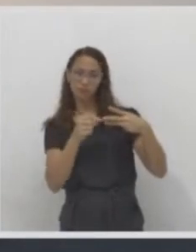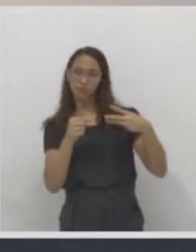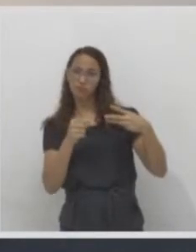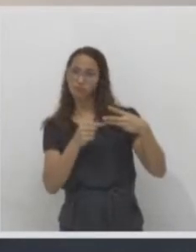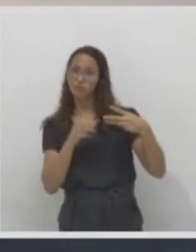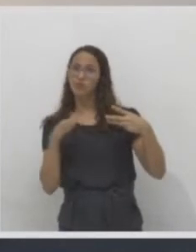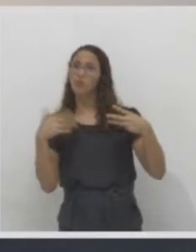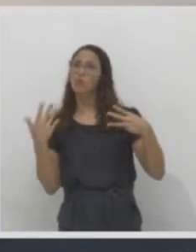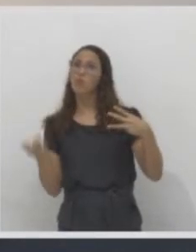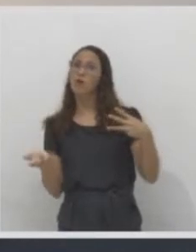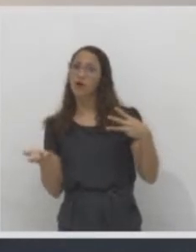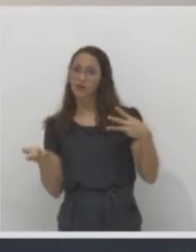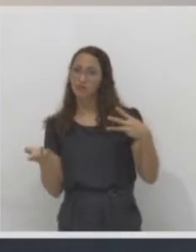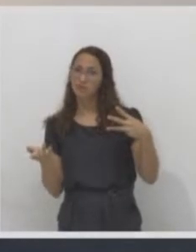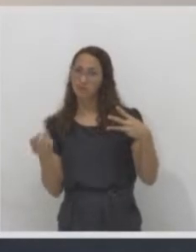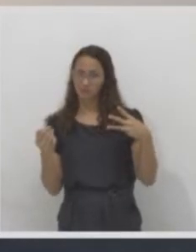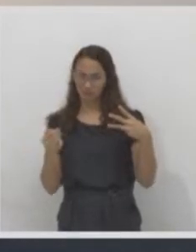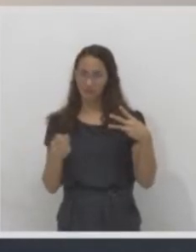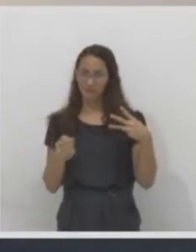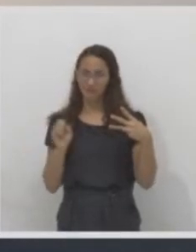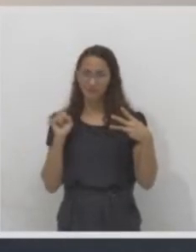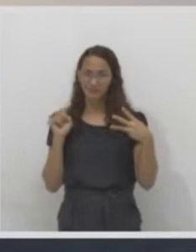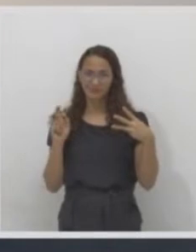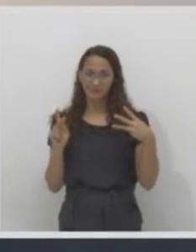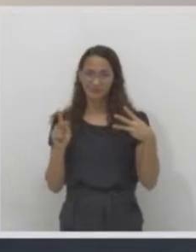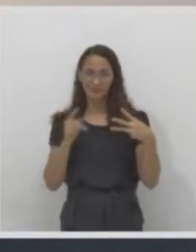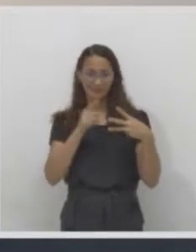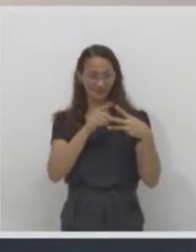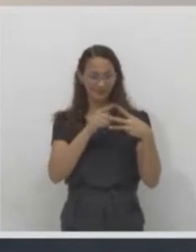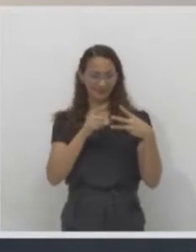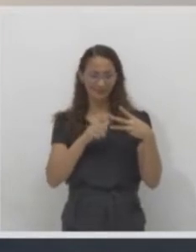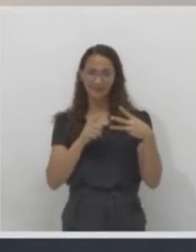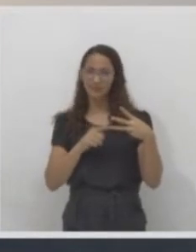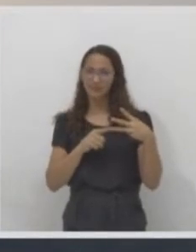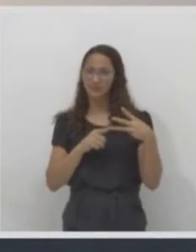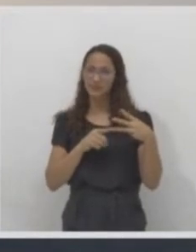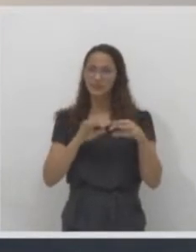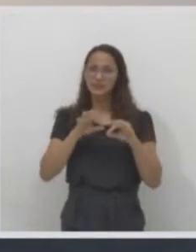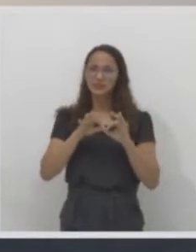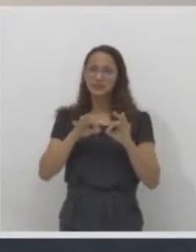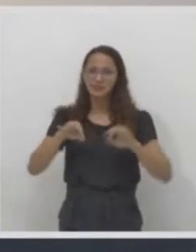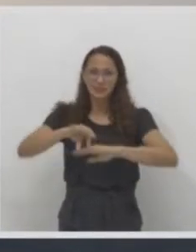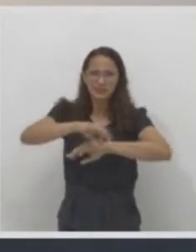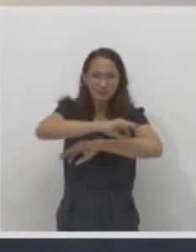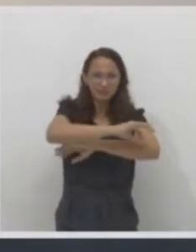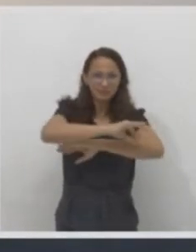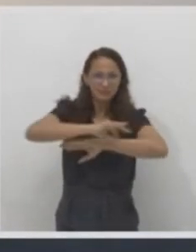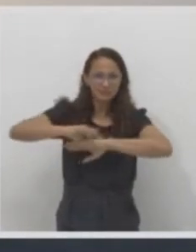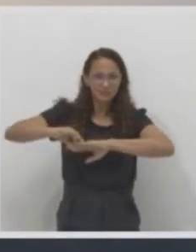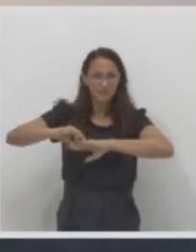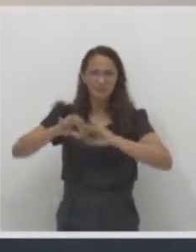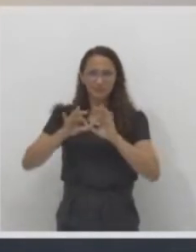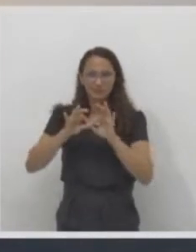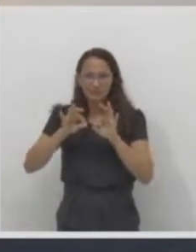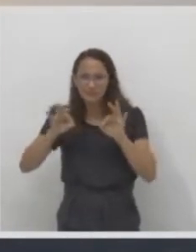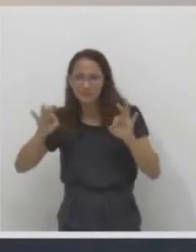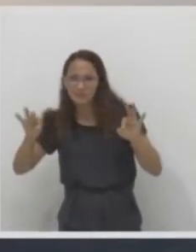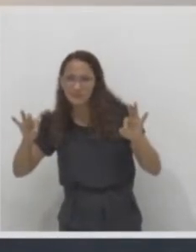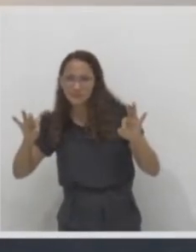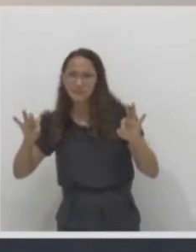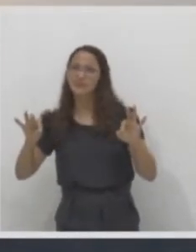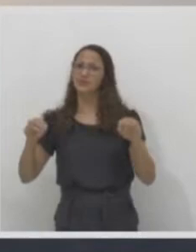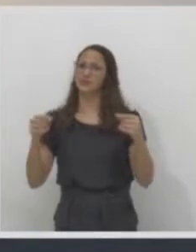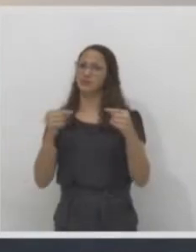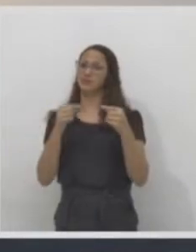escaleno, isósceles ou equilátero. Então, são as medidas dos segmentos de cada